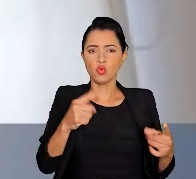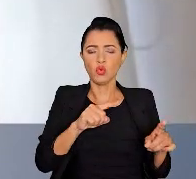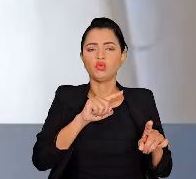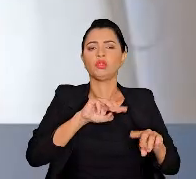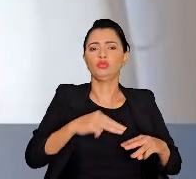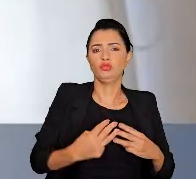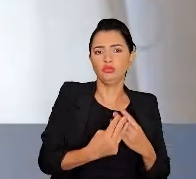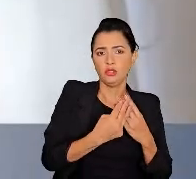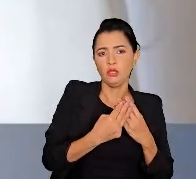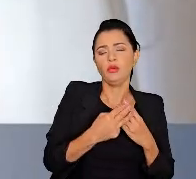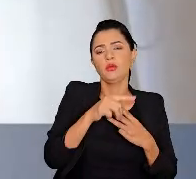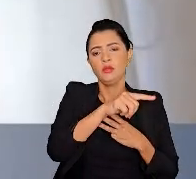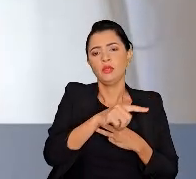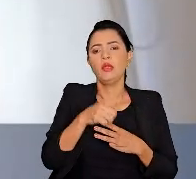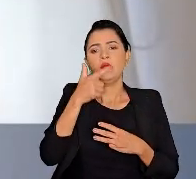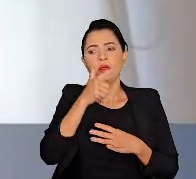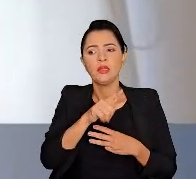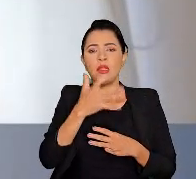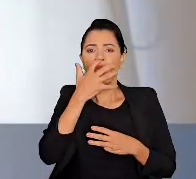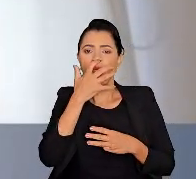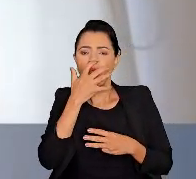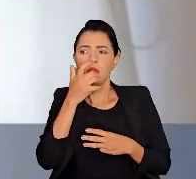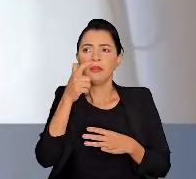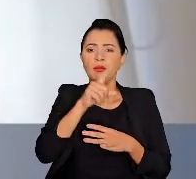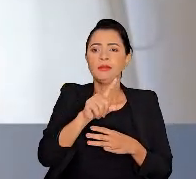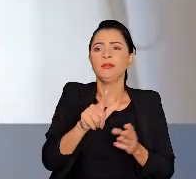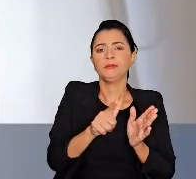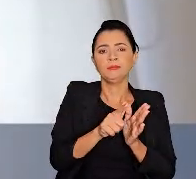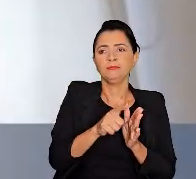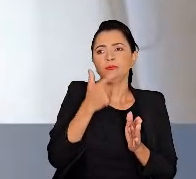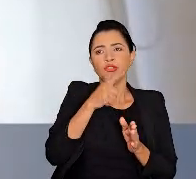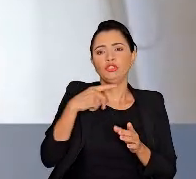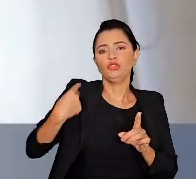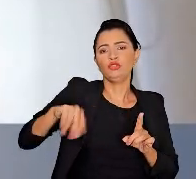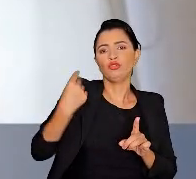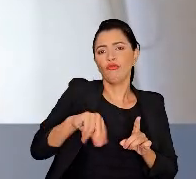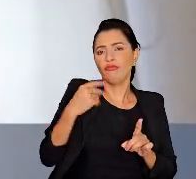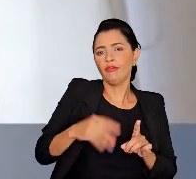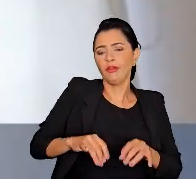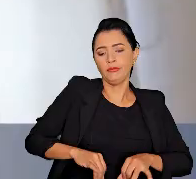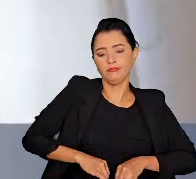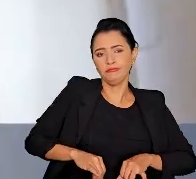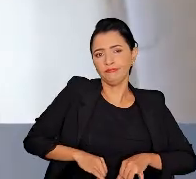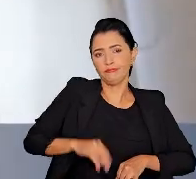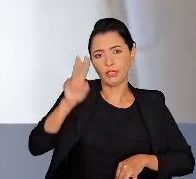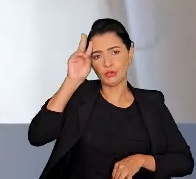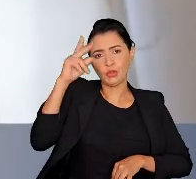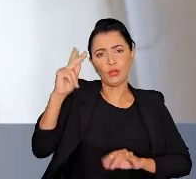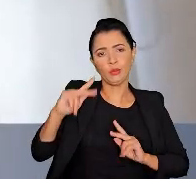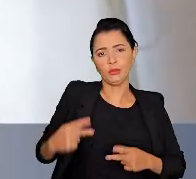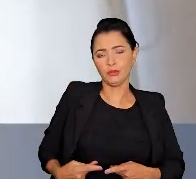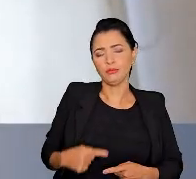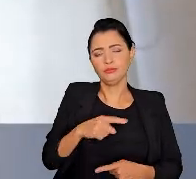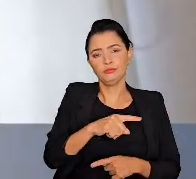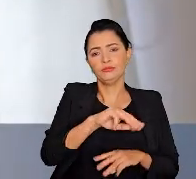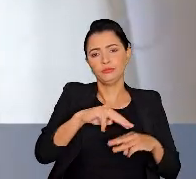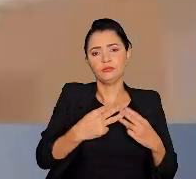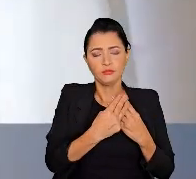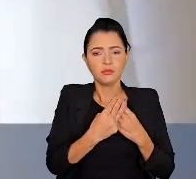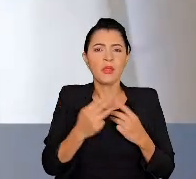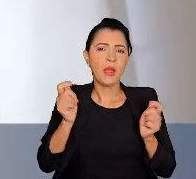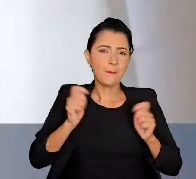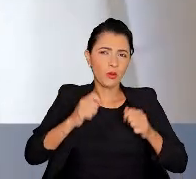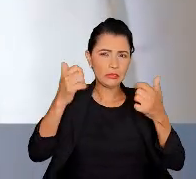o papel de bode expiatório na história da humanidade. É possível fazer, em termos didáticos, a